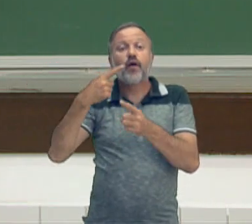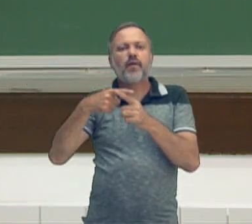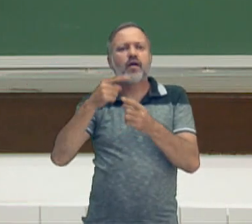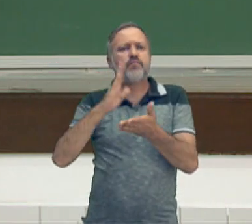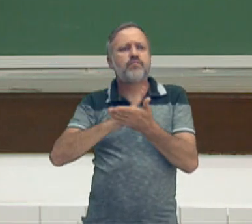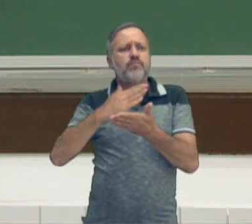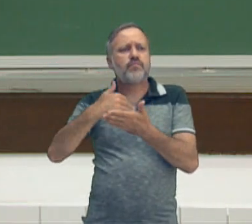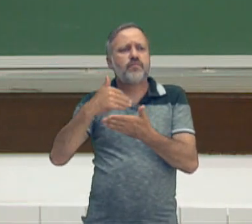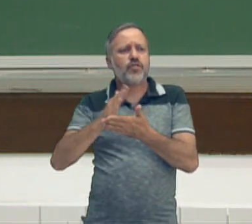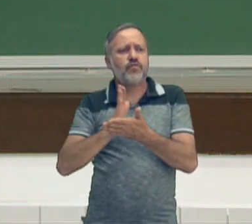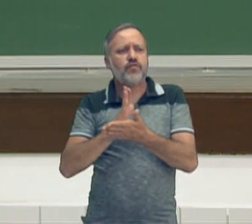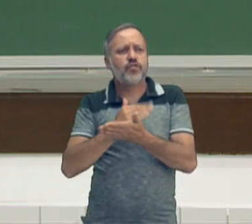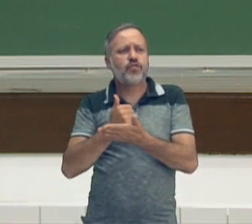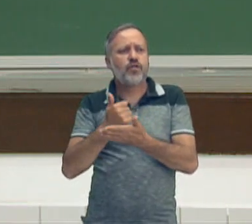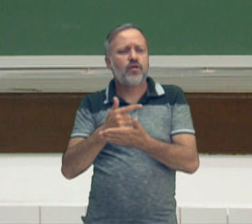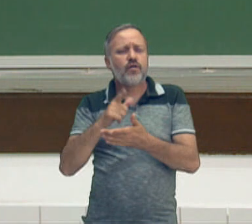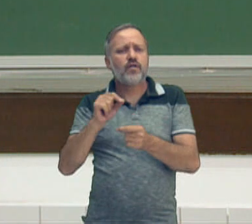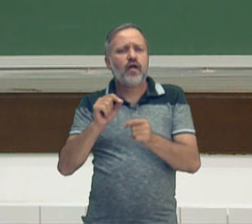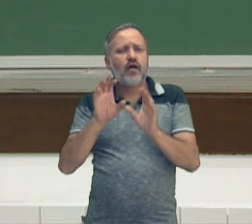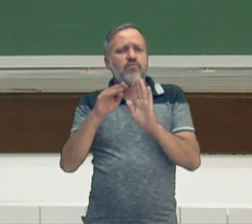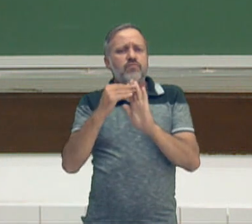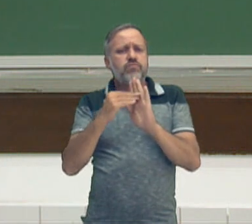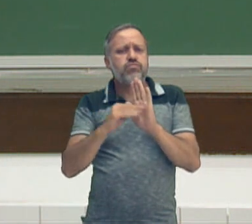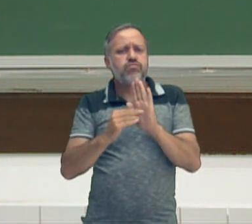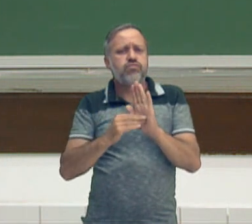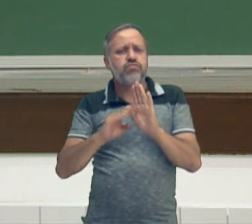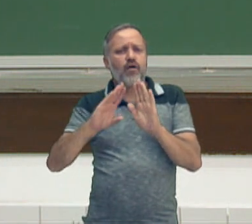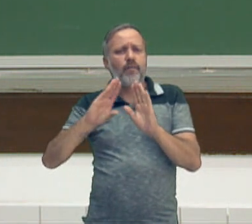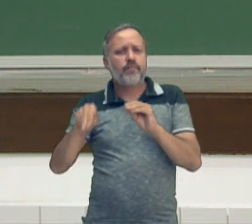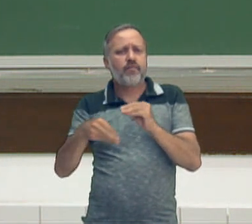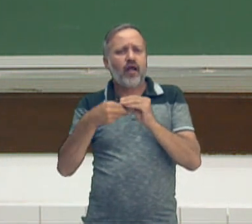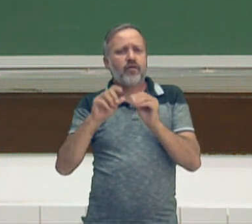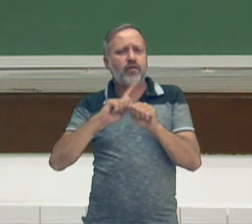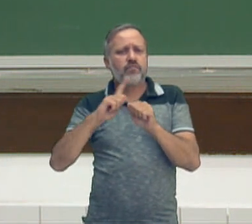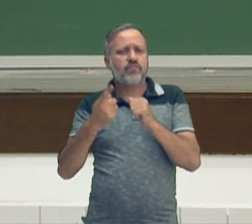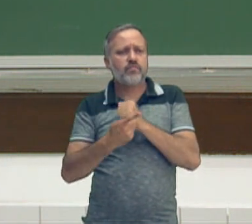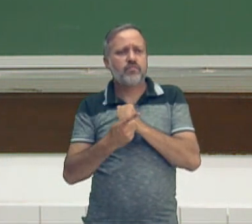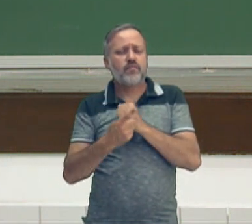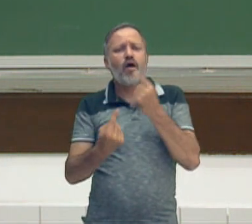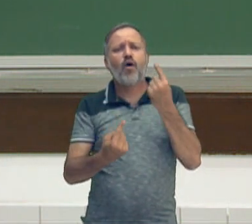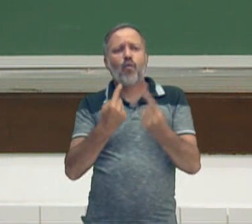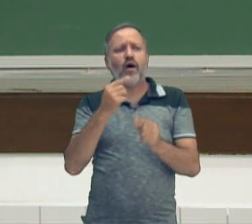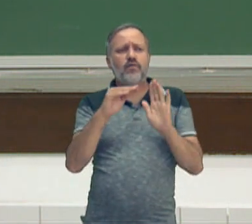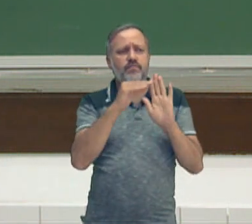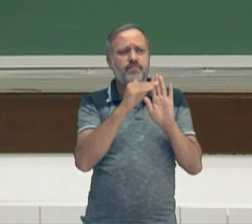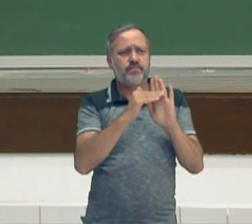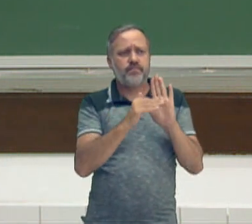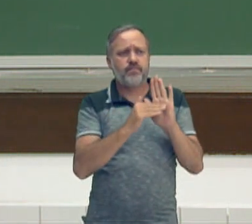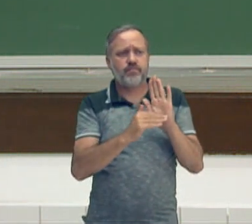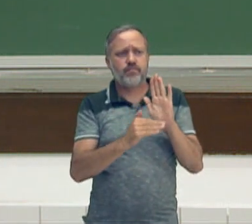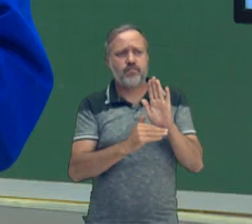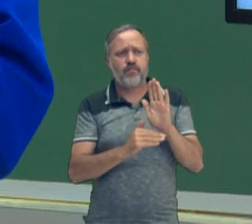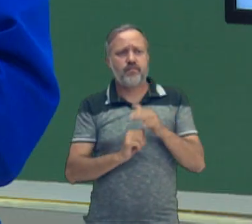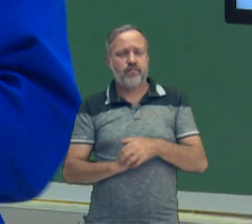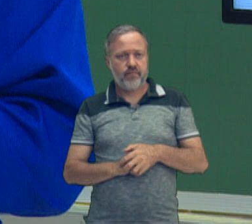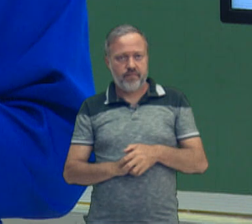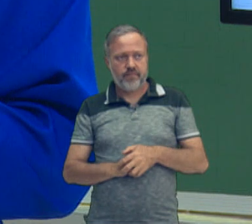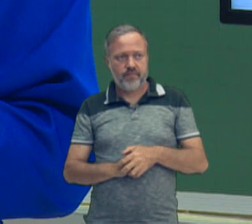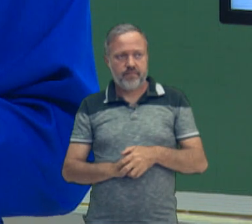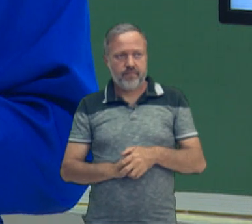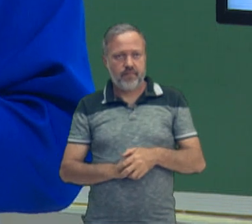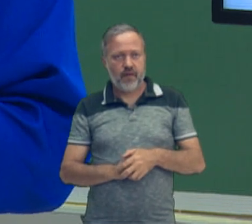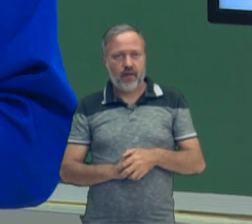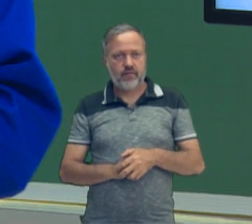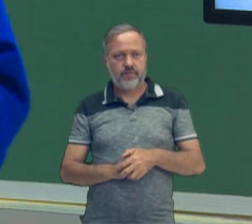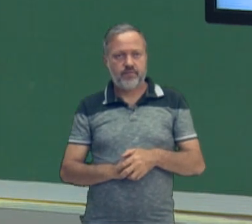é feito a partir de critérios dentro da geografia. Que critérios seriam esses? Eu posso regionalizar o